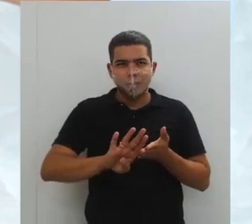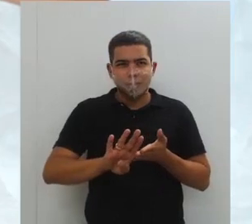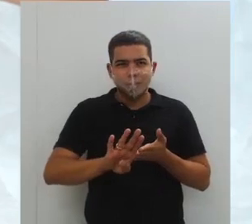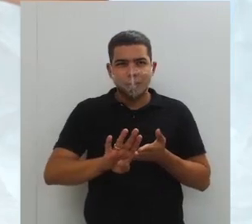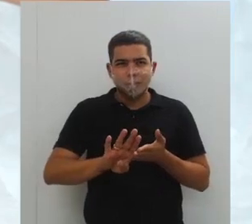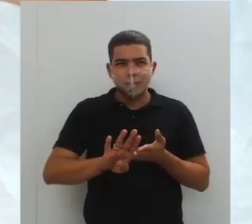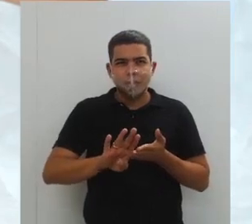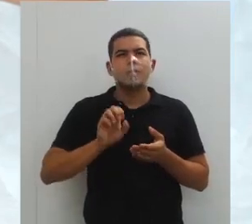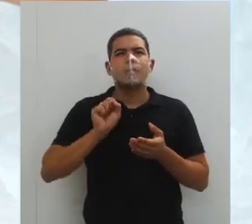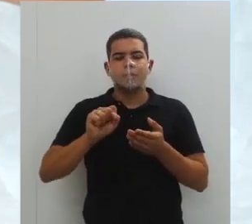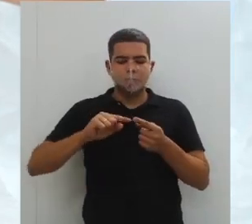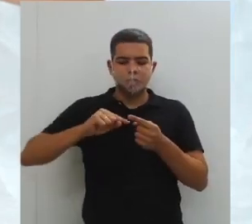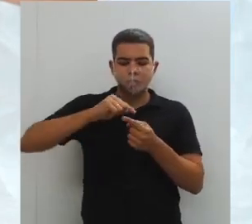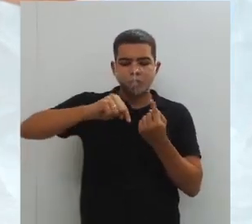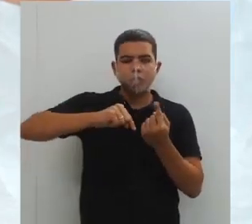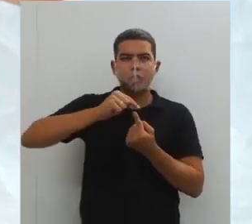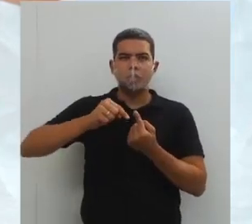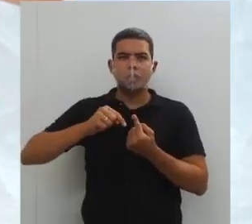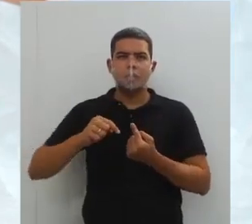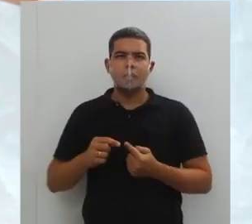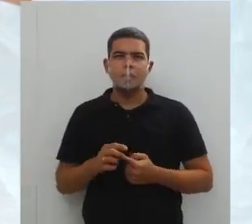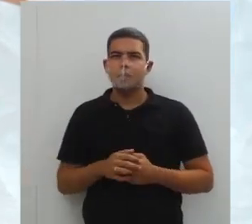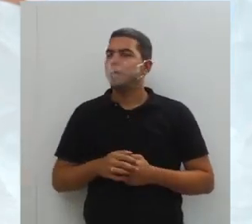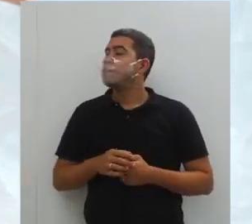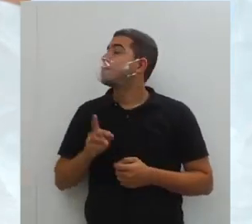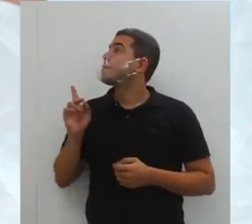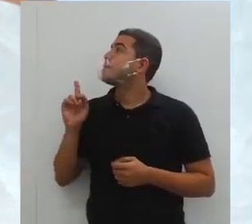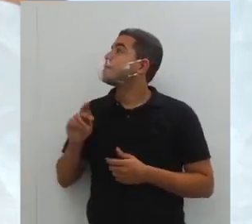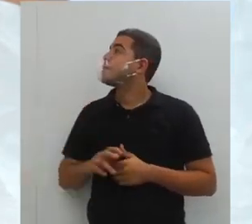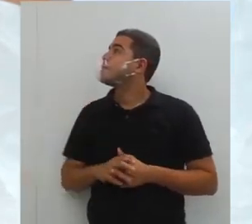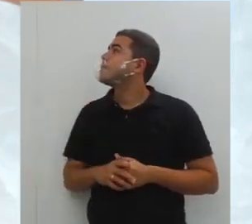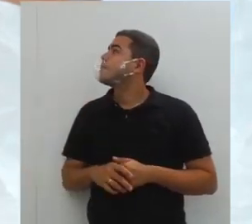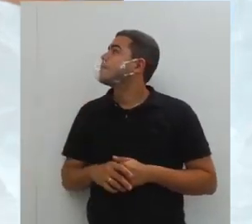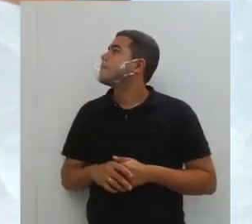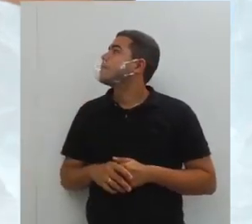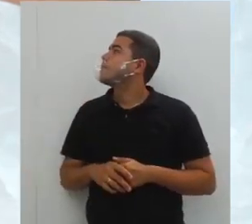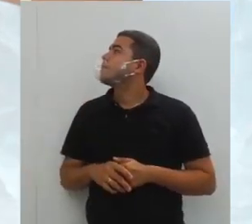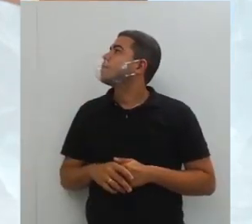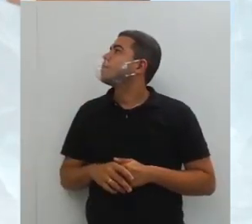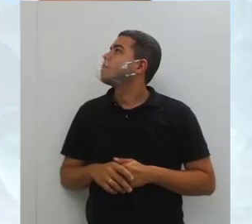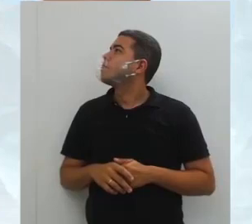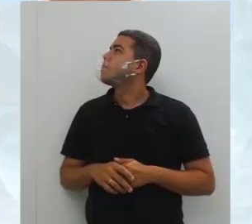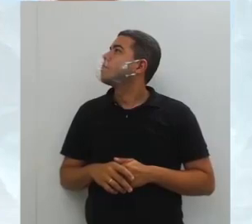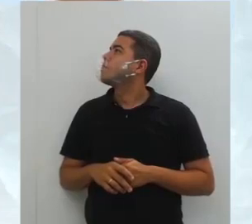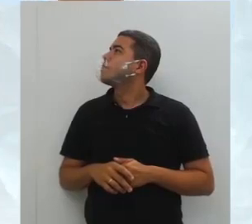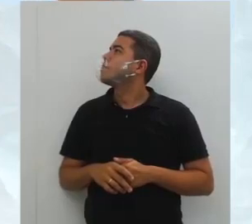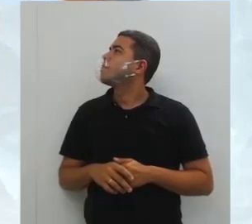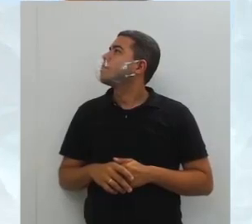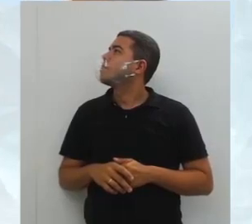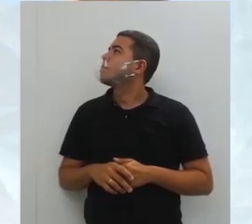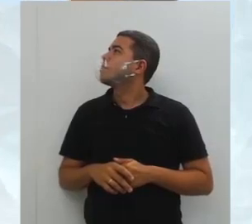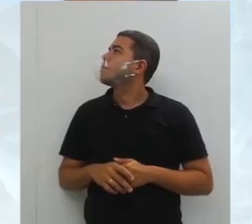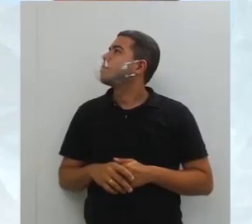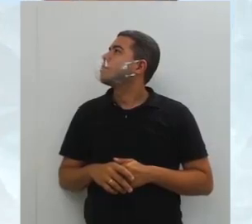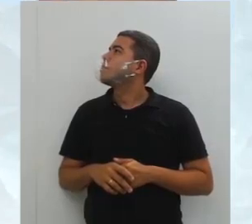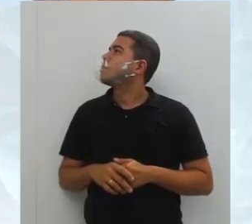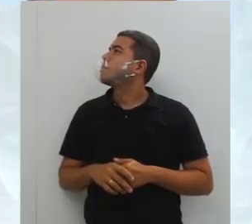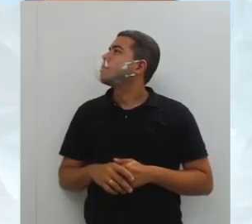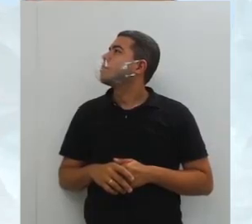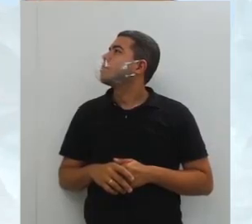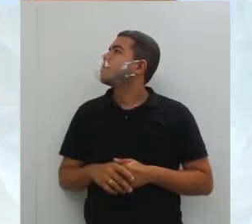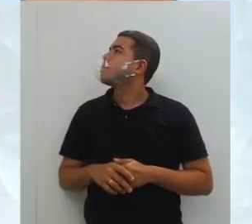você enrola, sem problema nenhum, tá? Encaixa bem, fechou bem, ó, enrola em